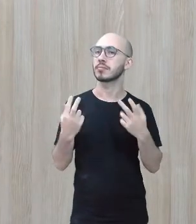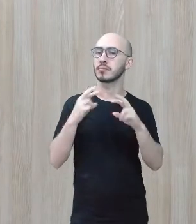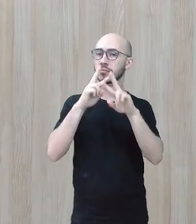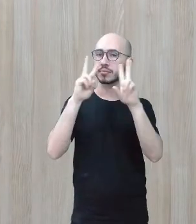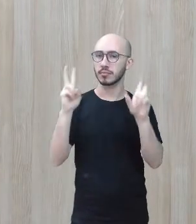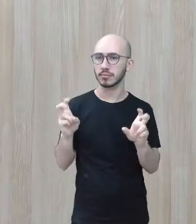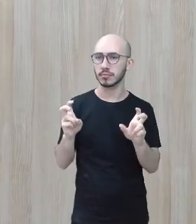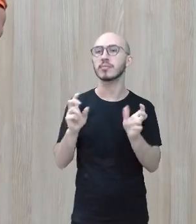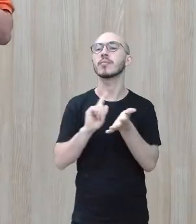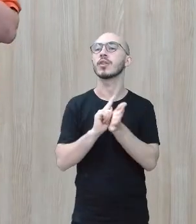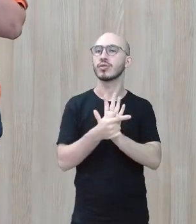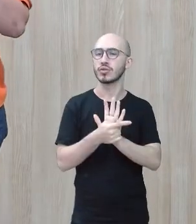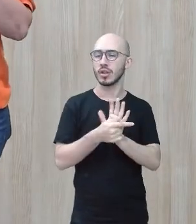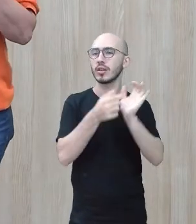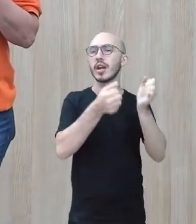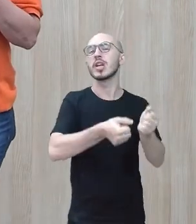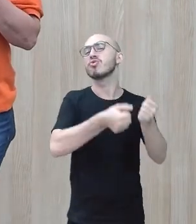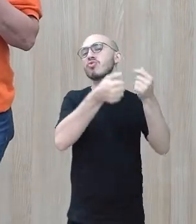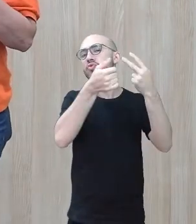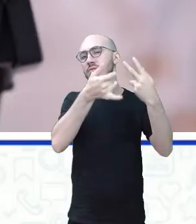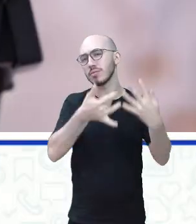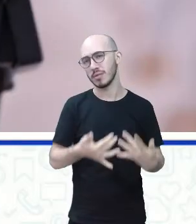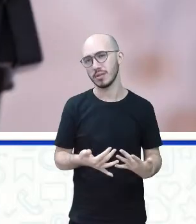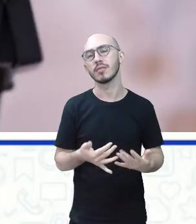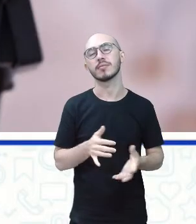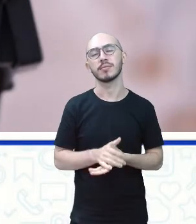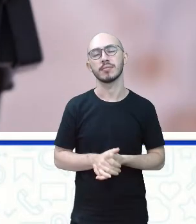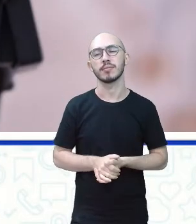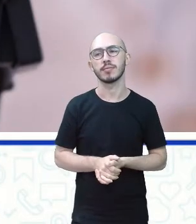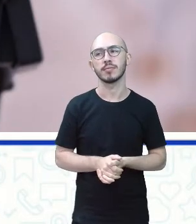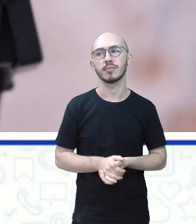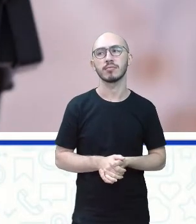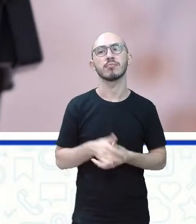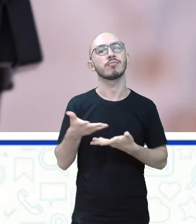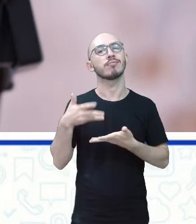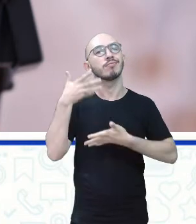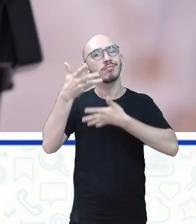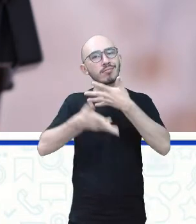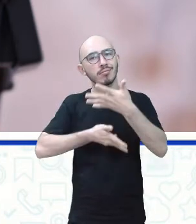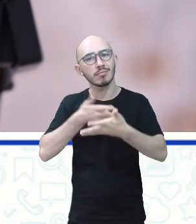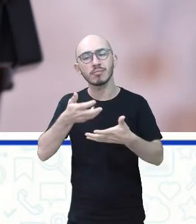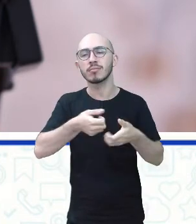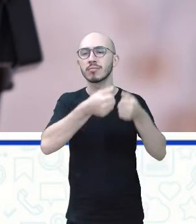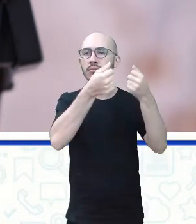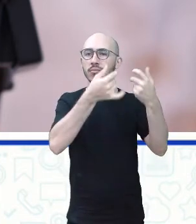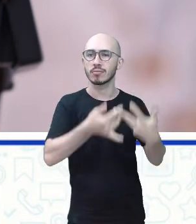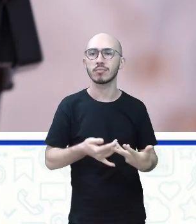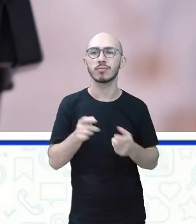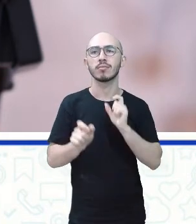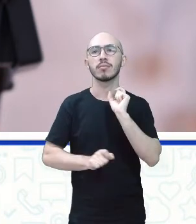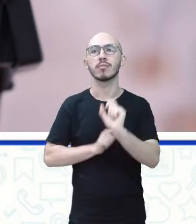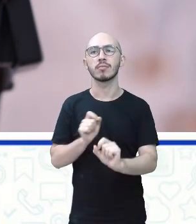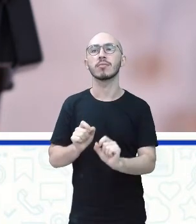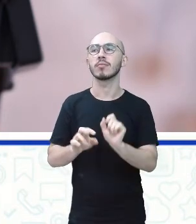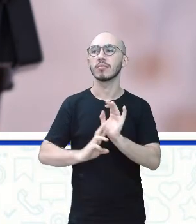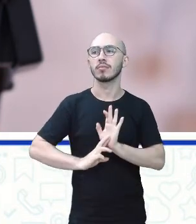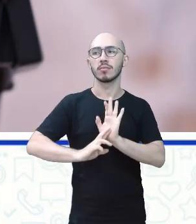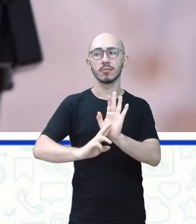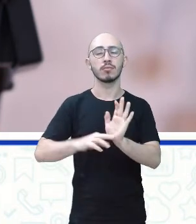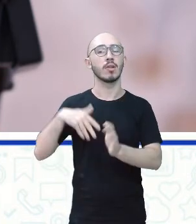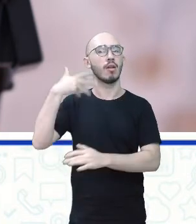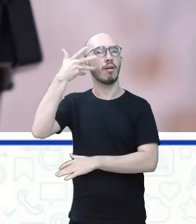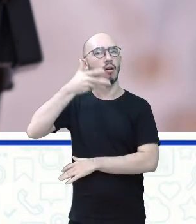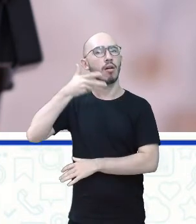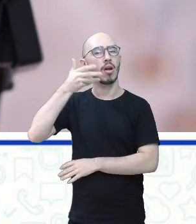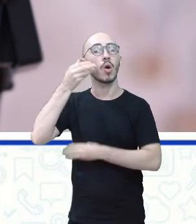é um gênero da ordem de relatar, não é? Falar. Ou seja, representam pelo discurso